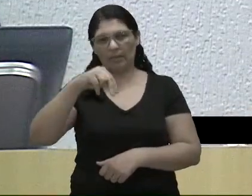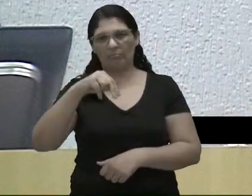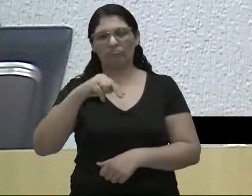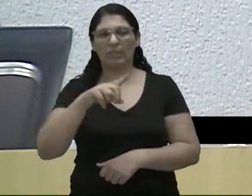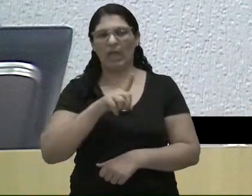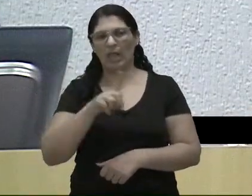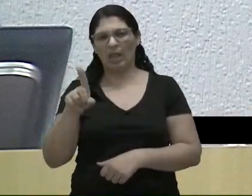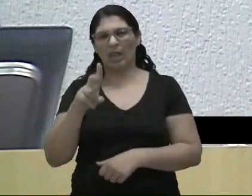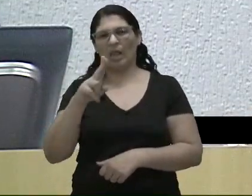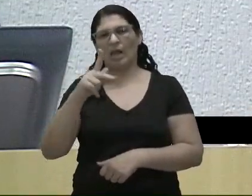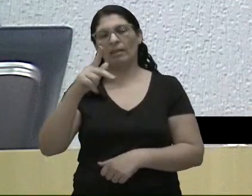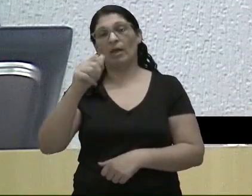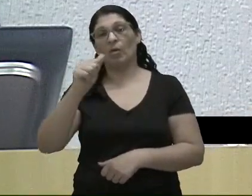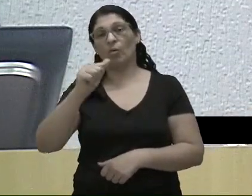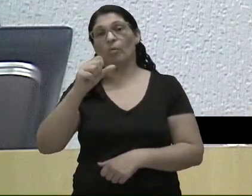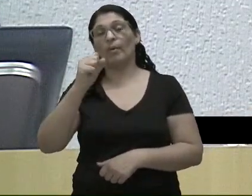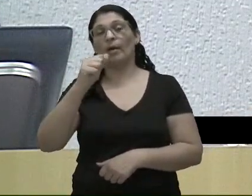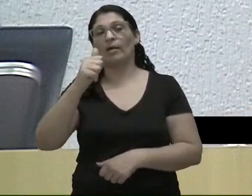Medicamento Dramin.